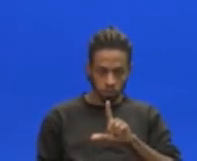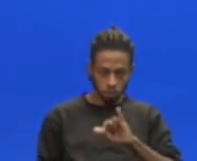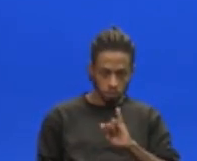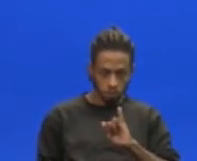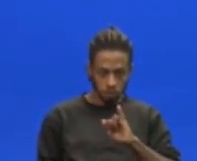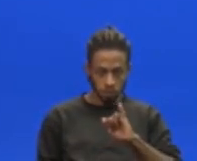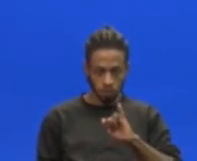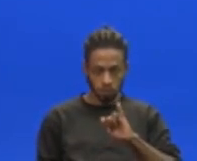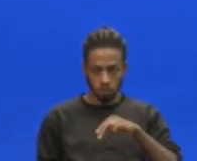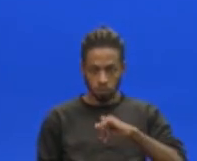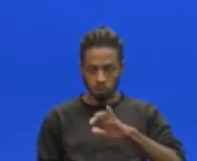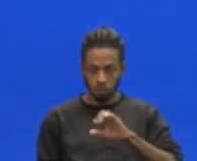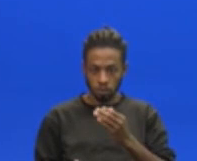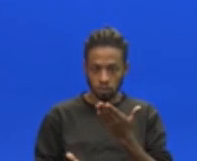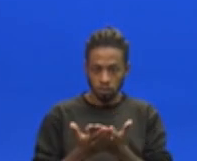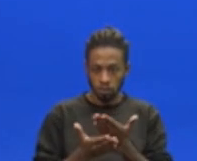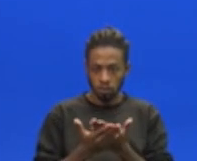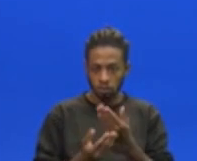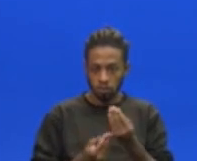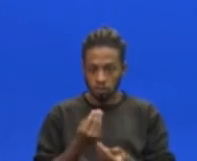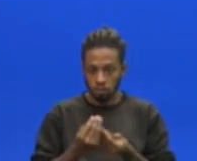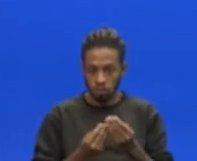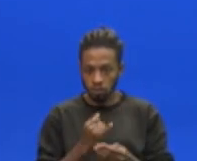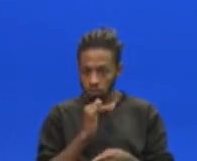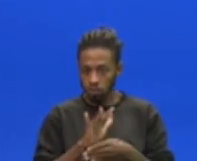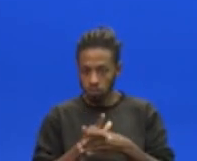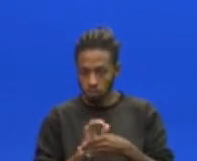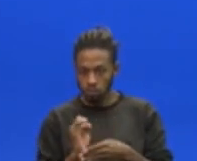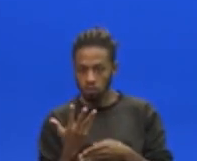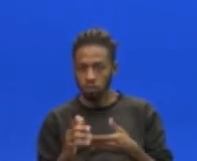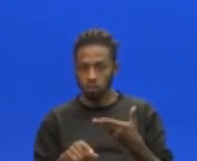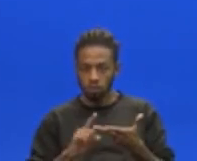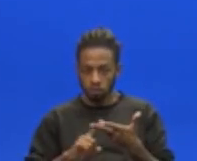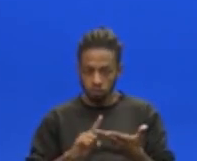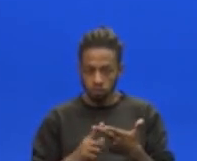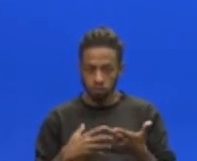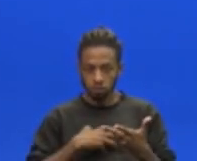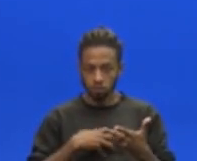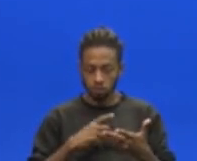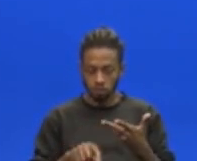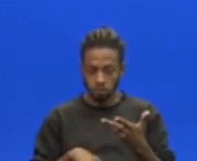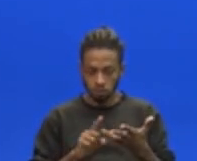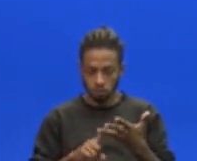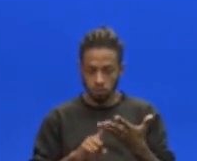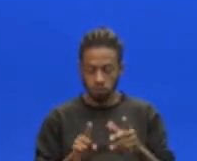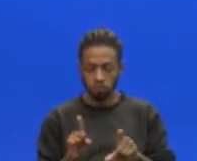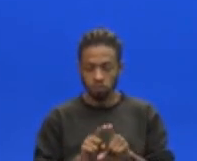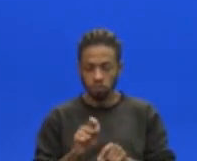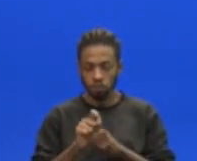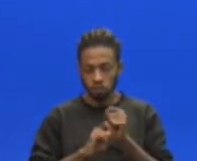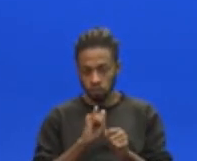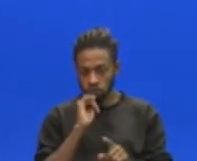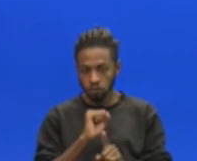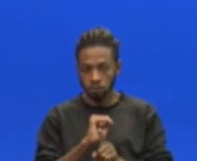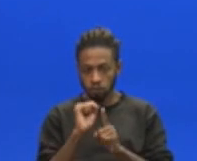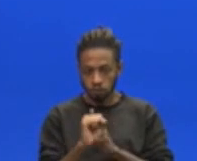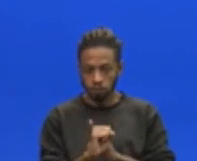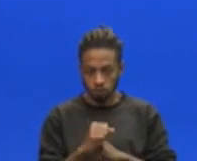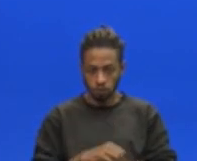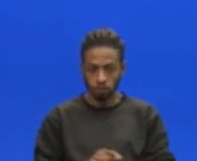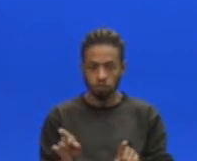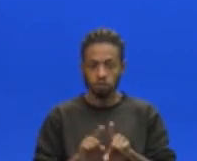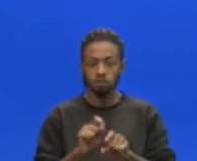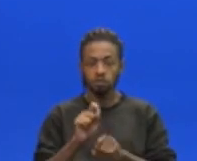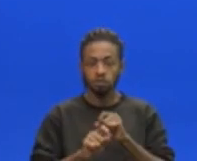baseia basicamente no estudo dos sinais das doenças, né, dos sintomas, sobre o aspecto social, naquilo